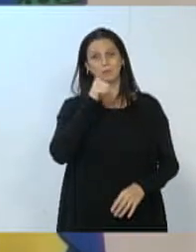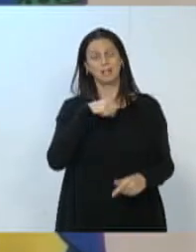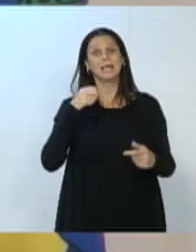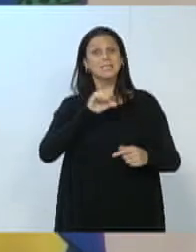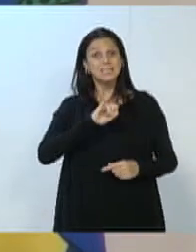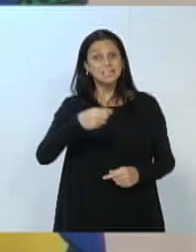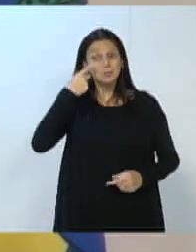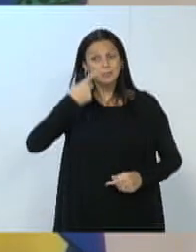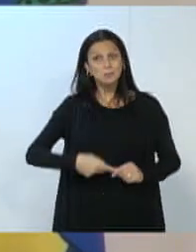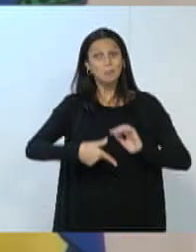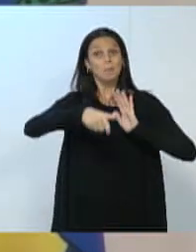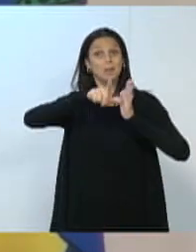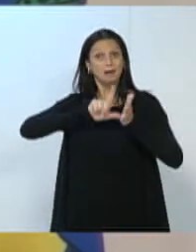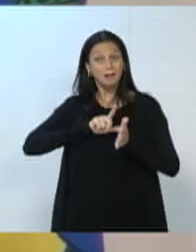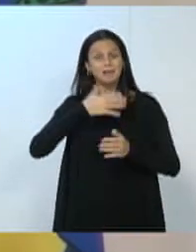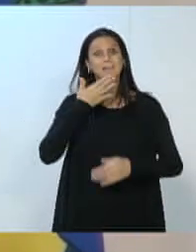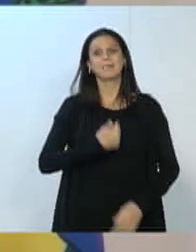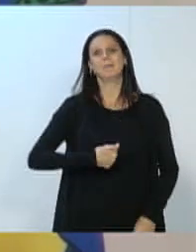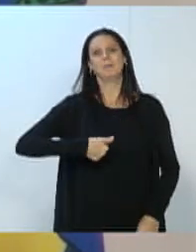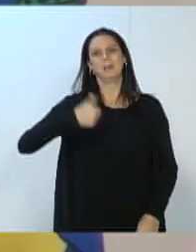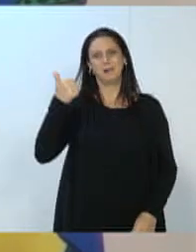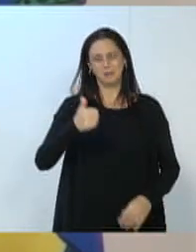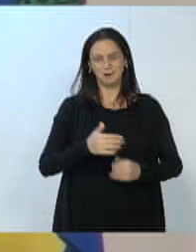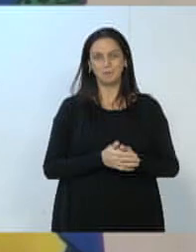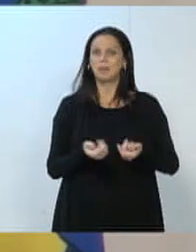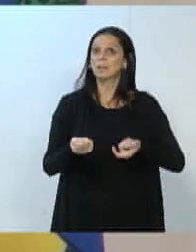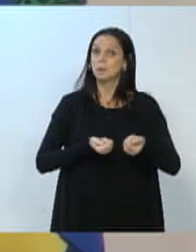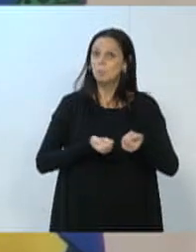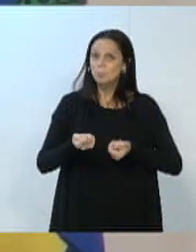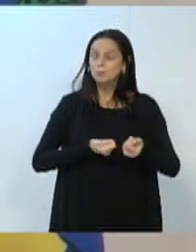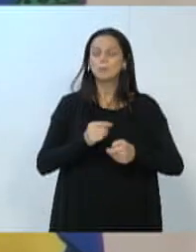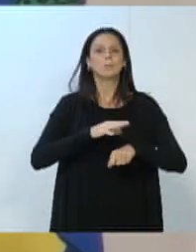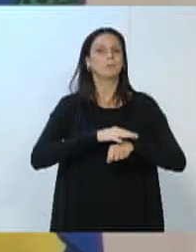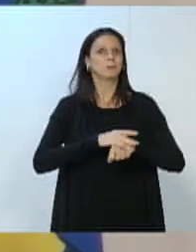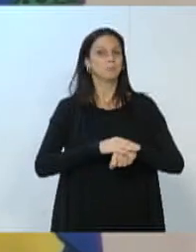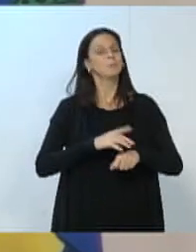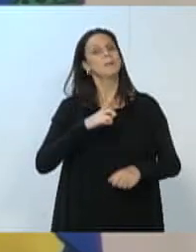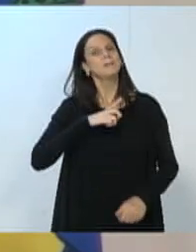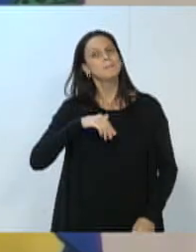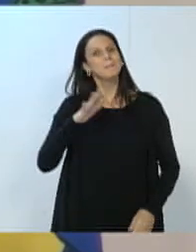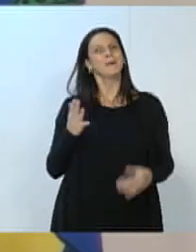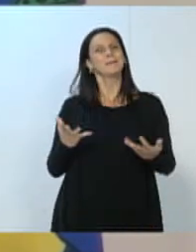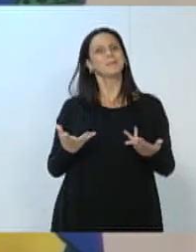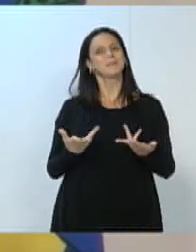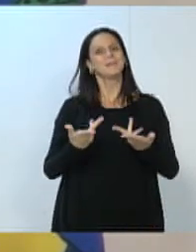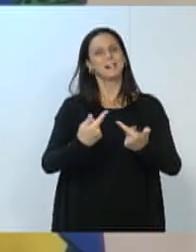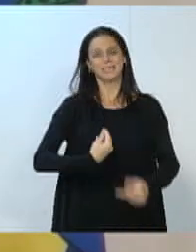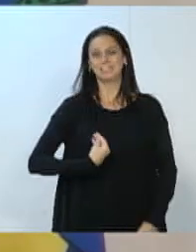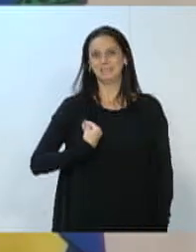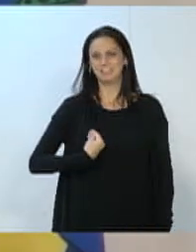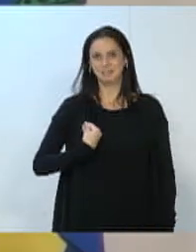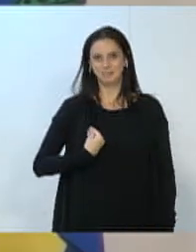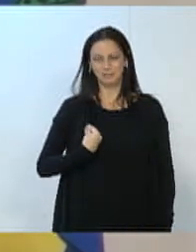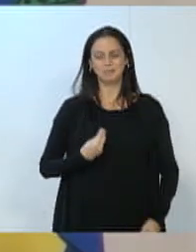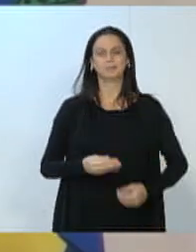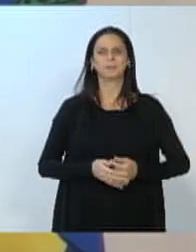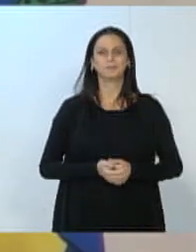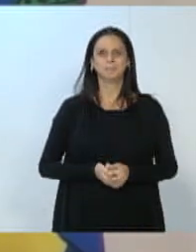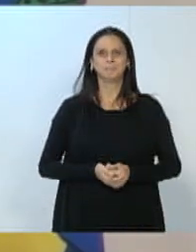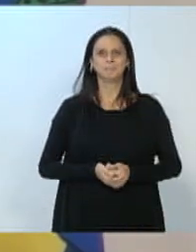precoce eo tratamento e o possível controle da doença para termos mais qualidade de vida então fica é